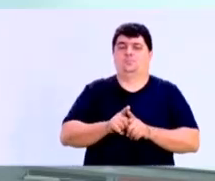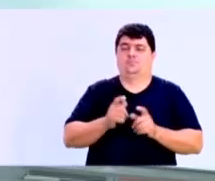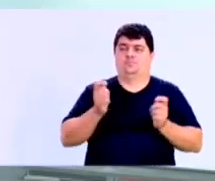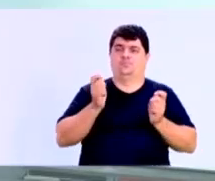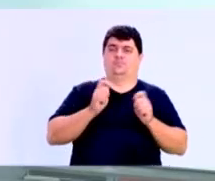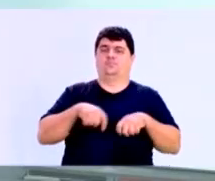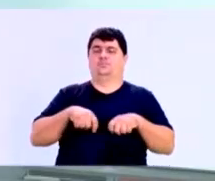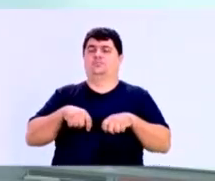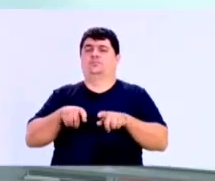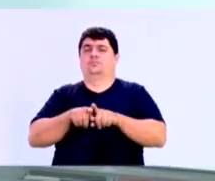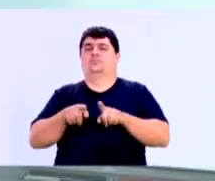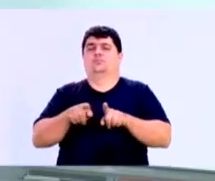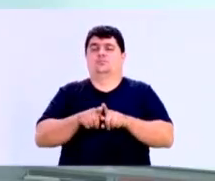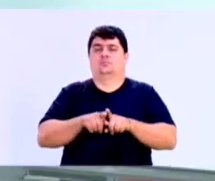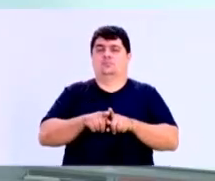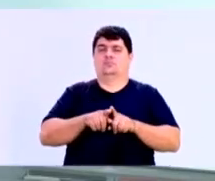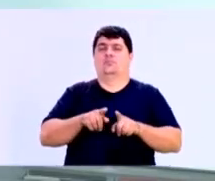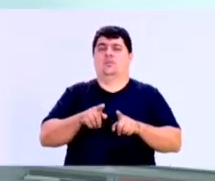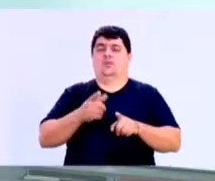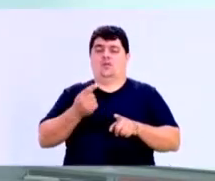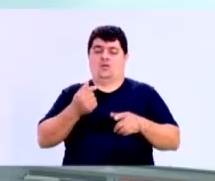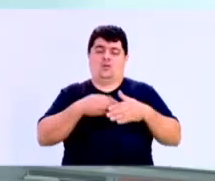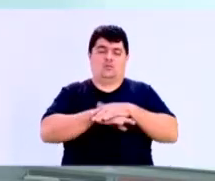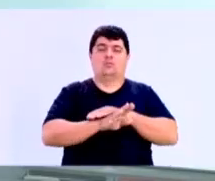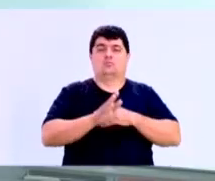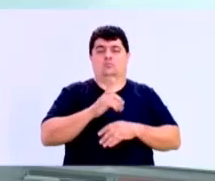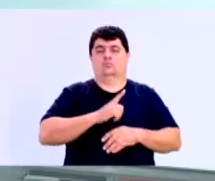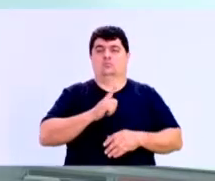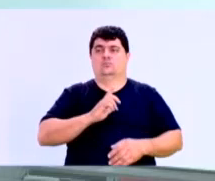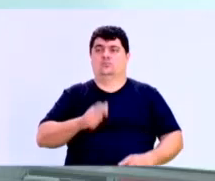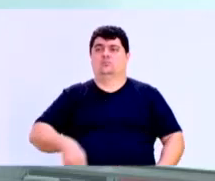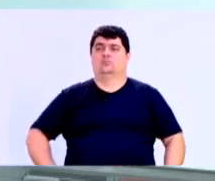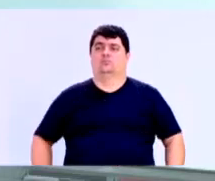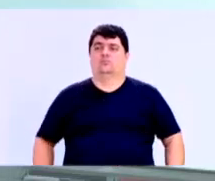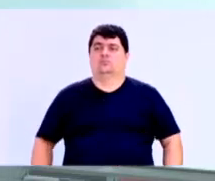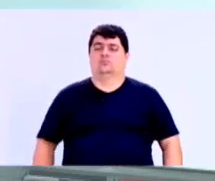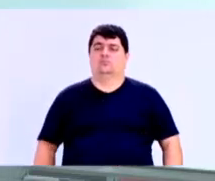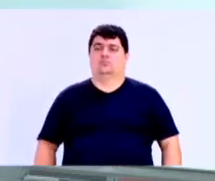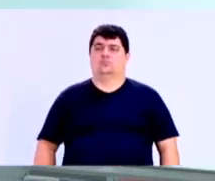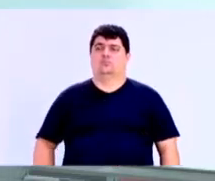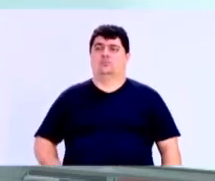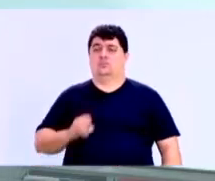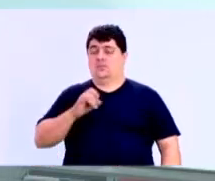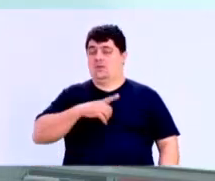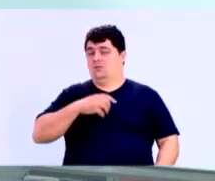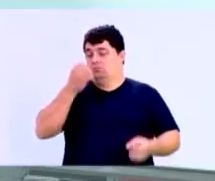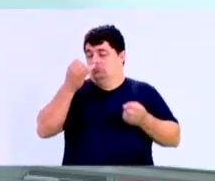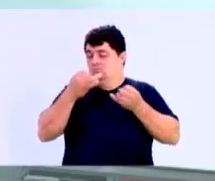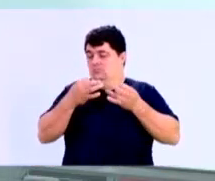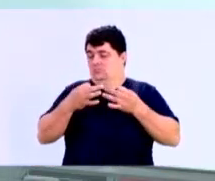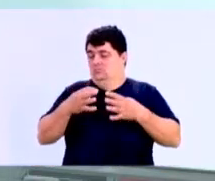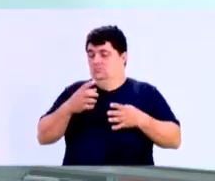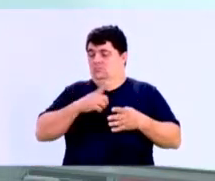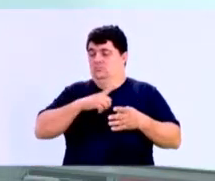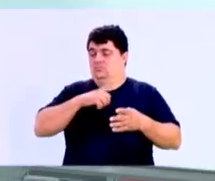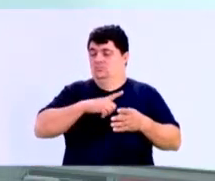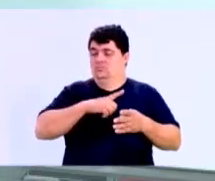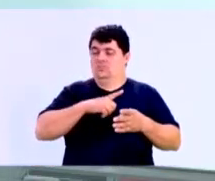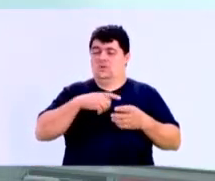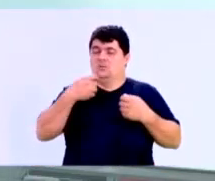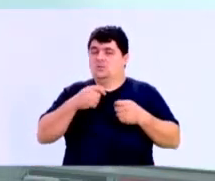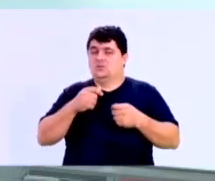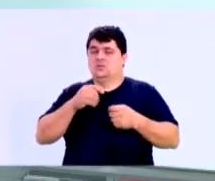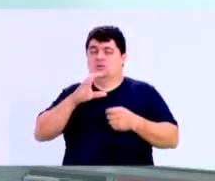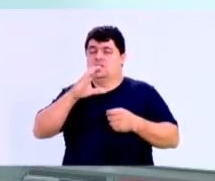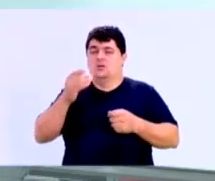ser o meu capital próprio, meu capital investido. Quando eu estou falando de necessidade de capital de giro, é quanto